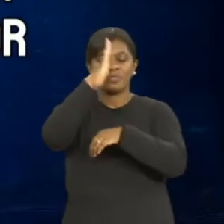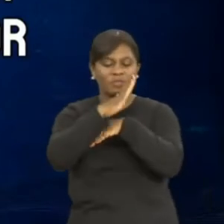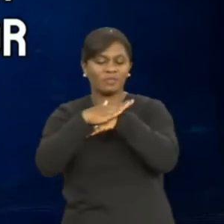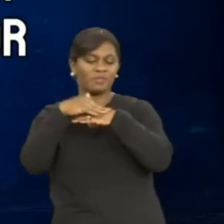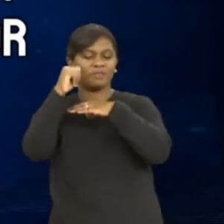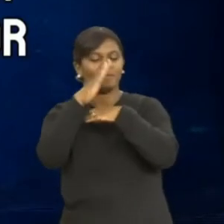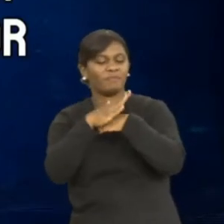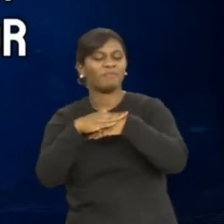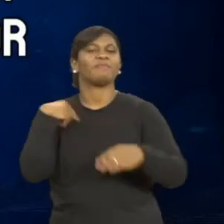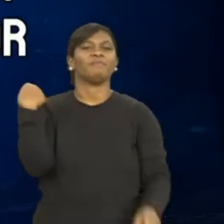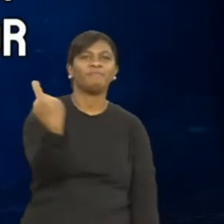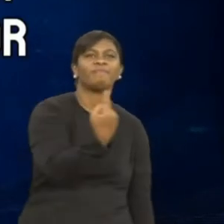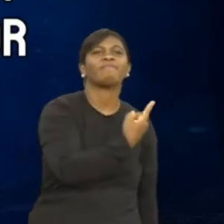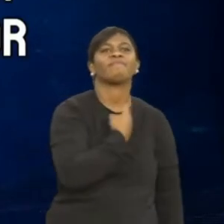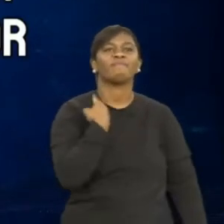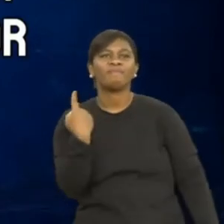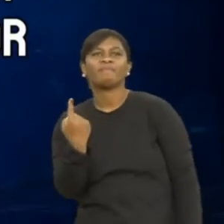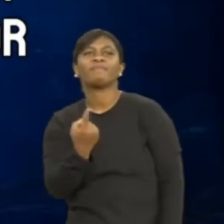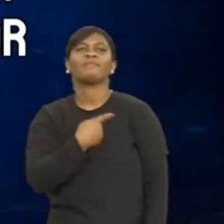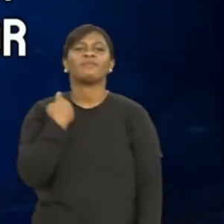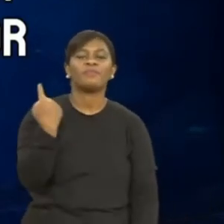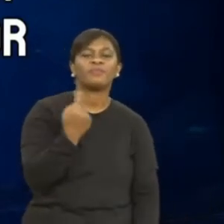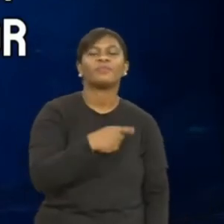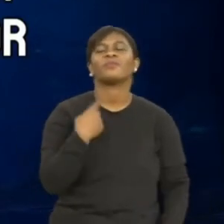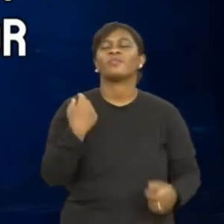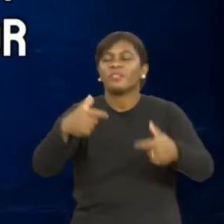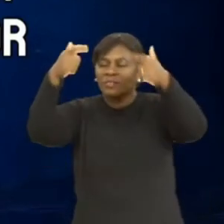Tu és o nosso consolador,